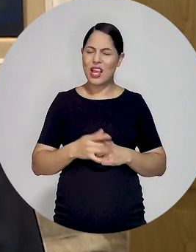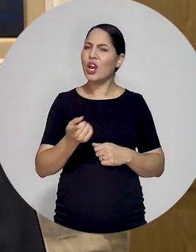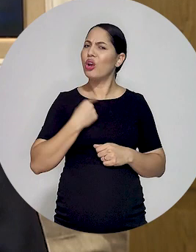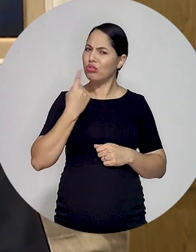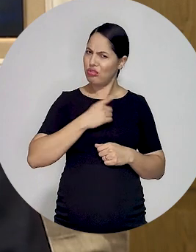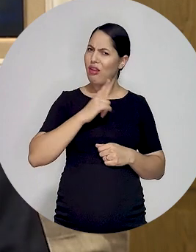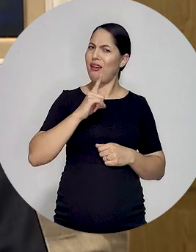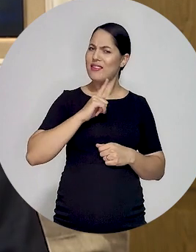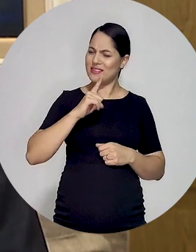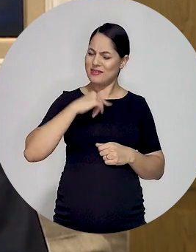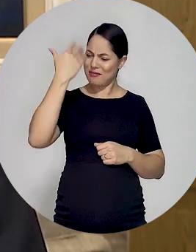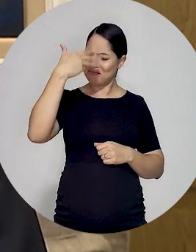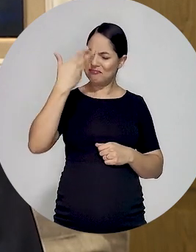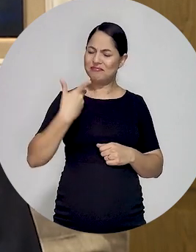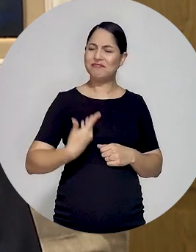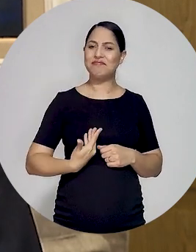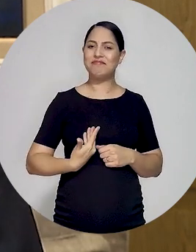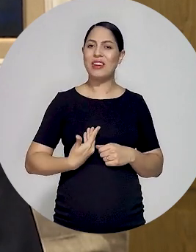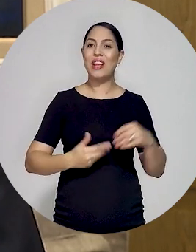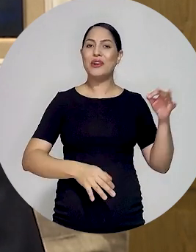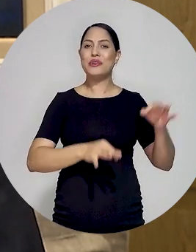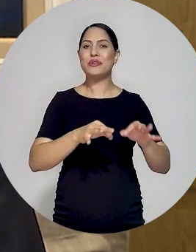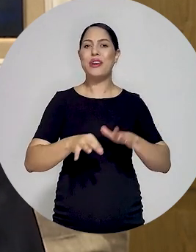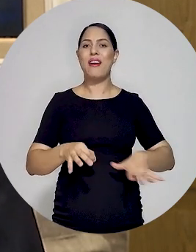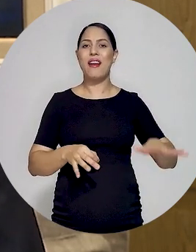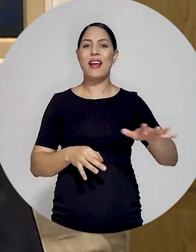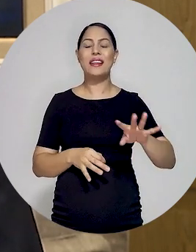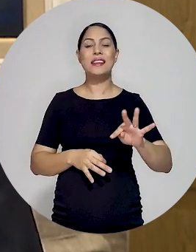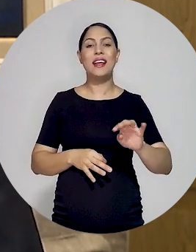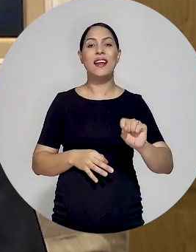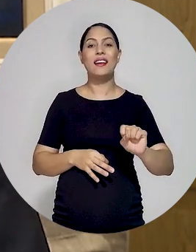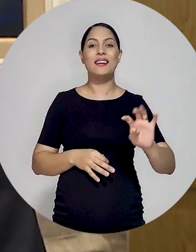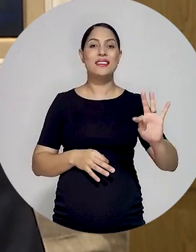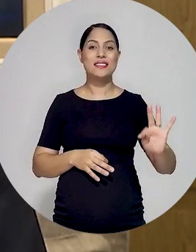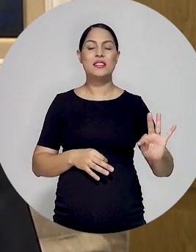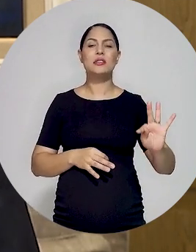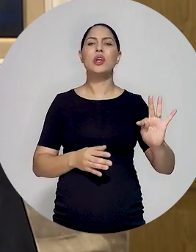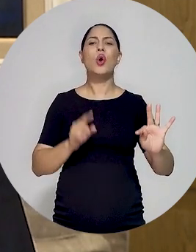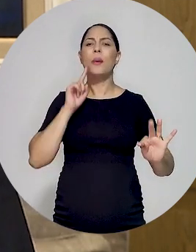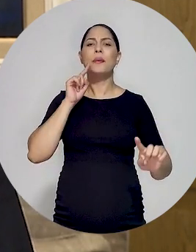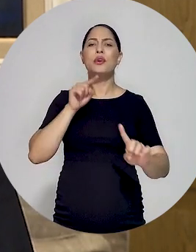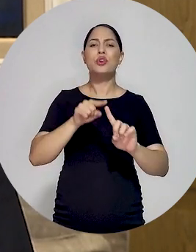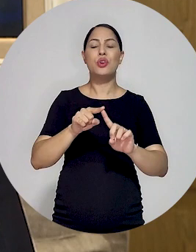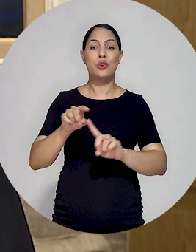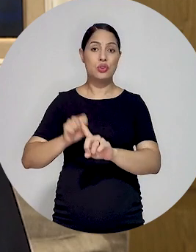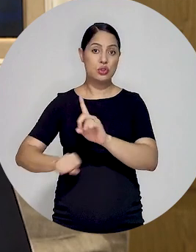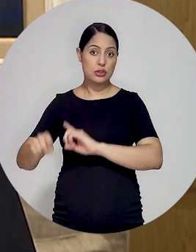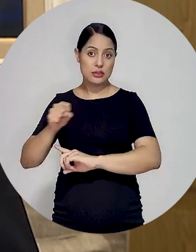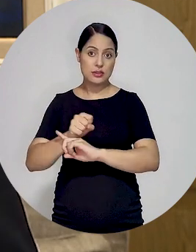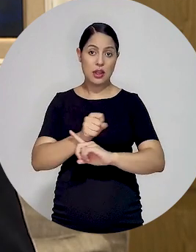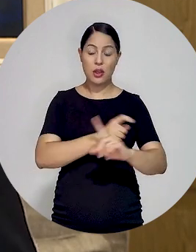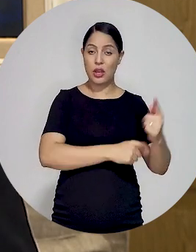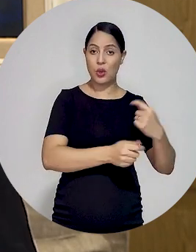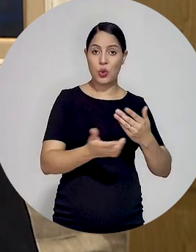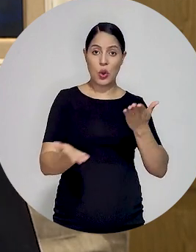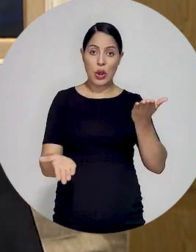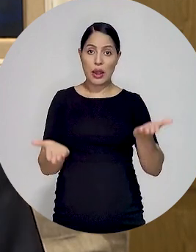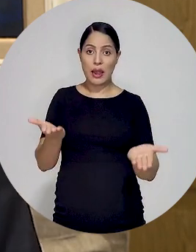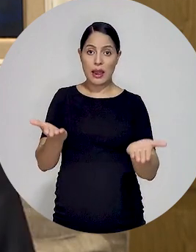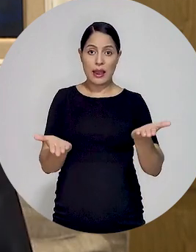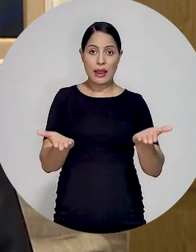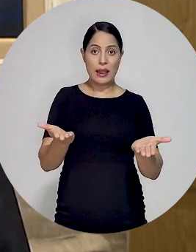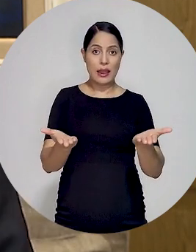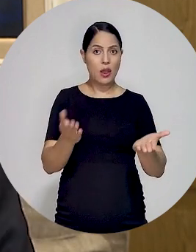e saber que temos o reconhecimento do ramo da justiça que prima pelo equilíbrio entre